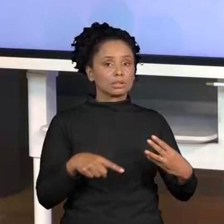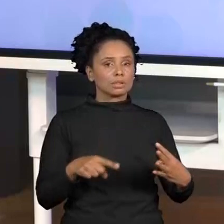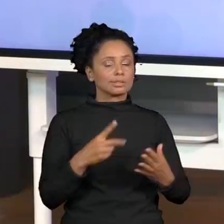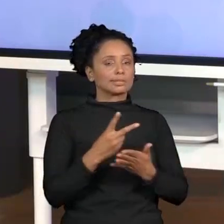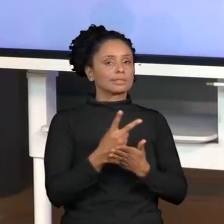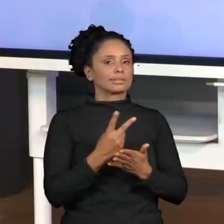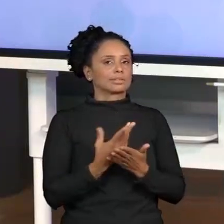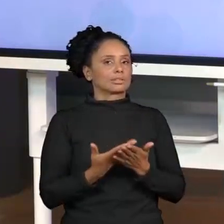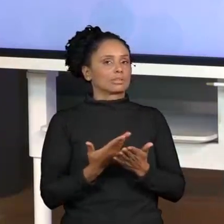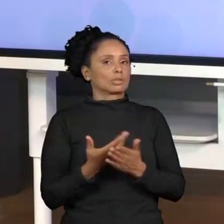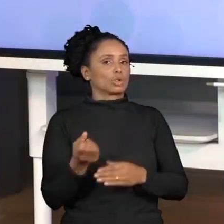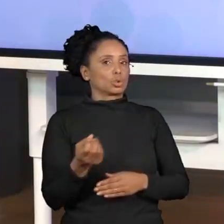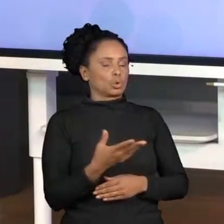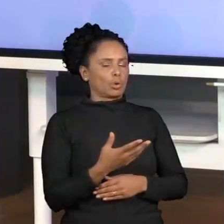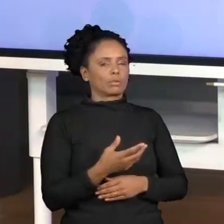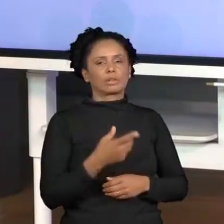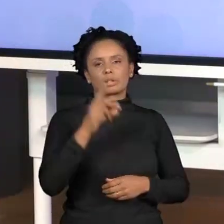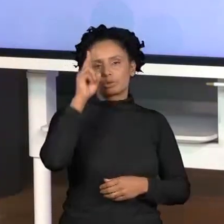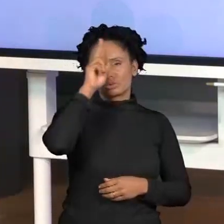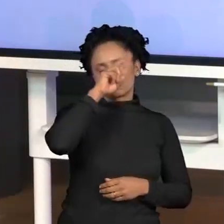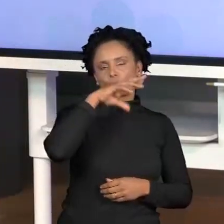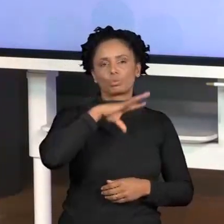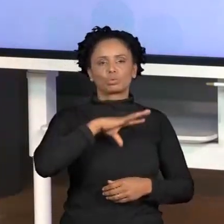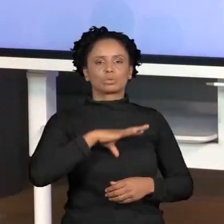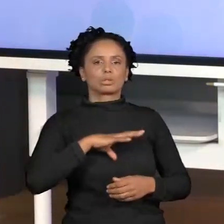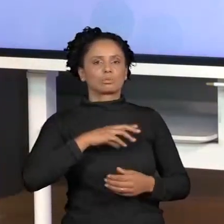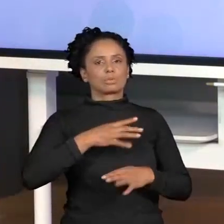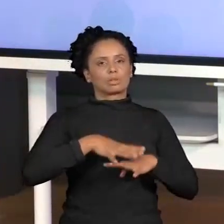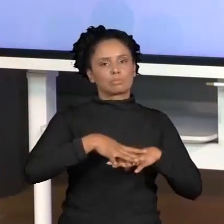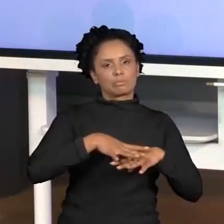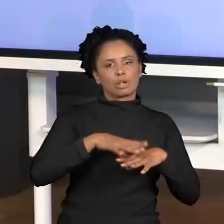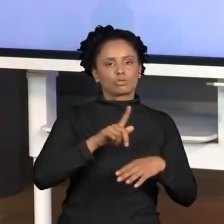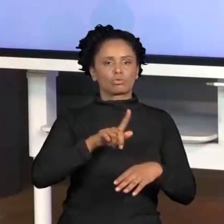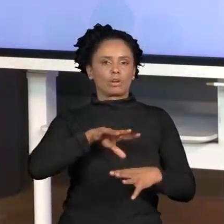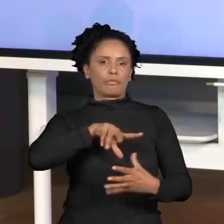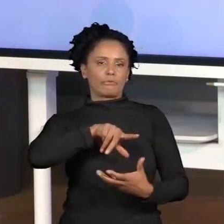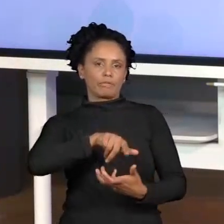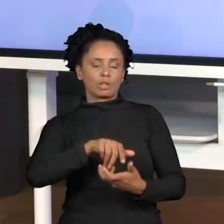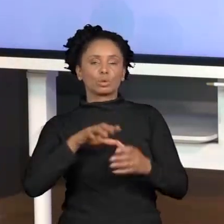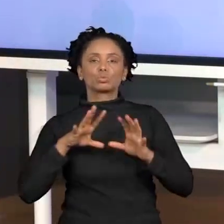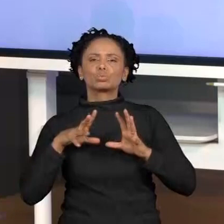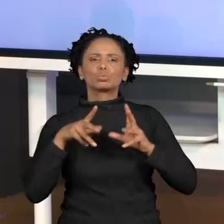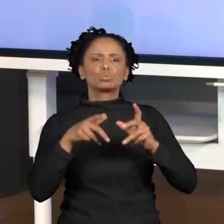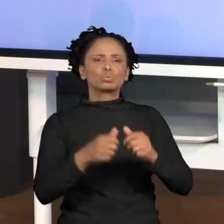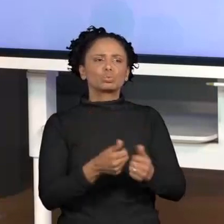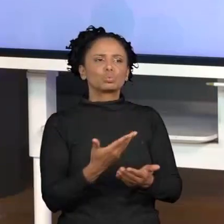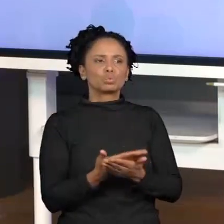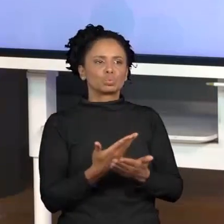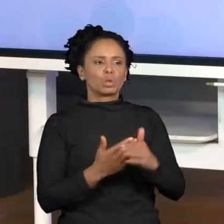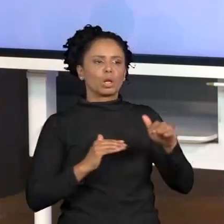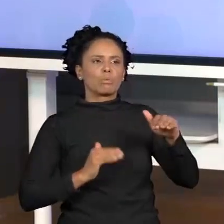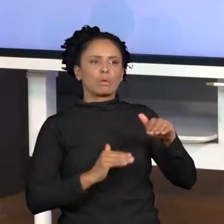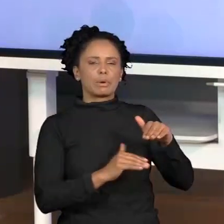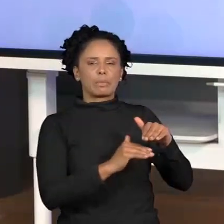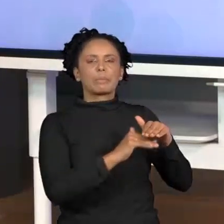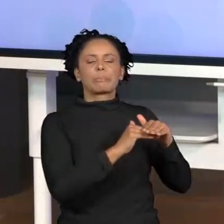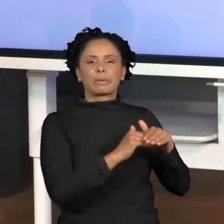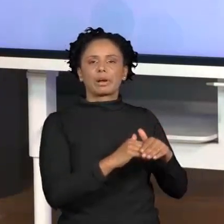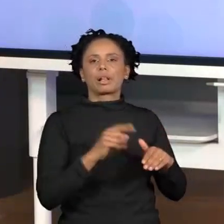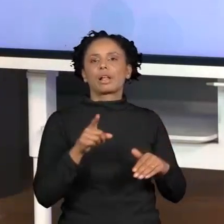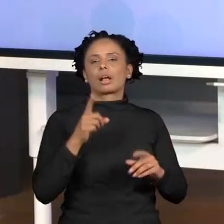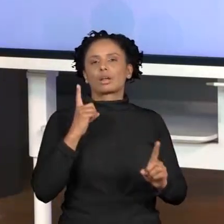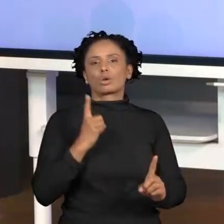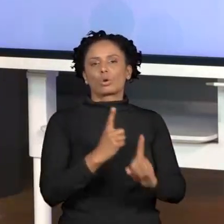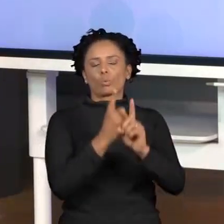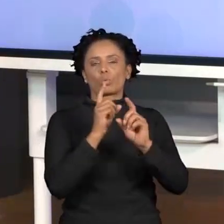história, de língua portuguesa, matemática, geografia, no nosso repositório do Centro de Mídia. Lá você encontra o plano de